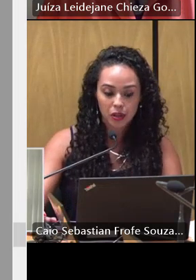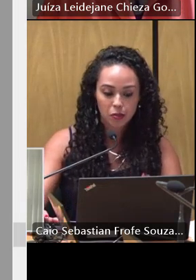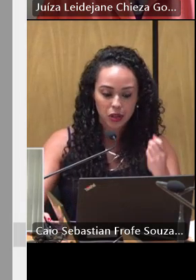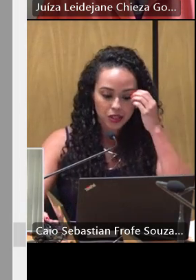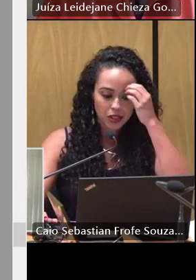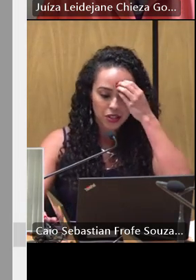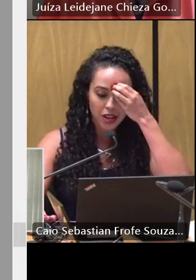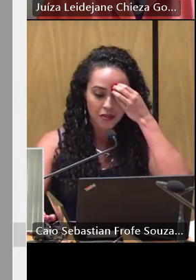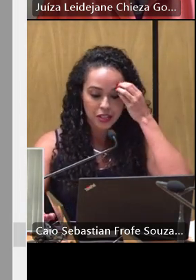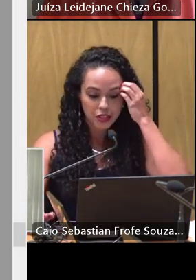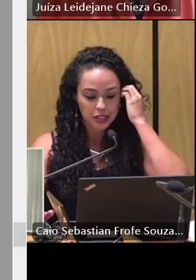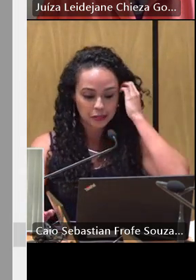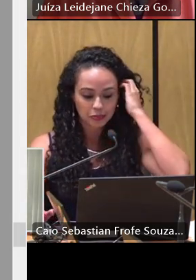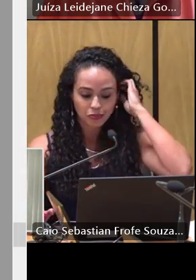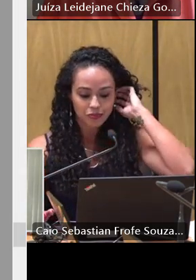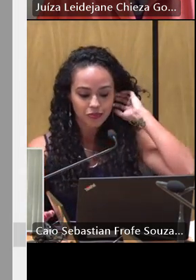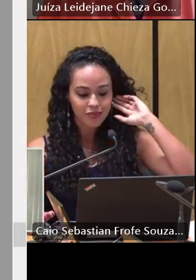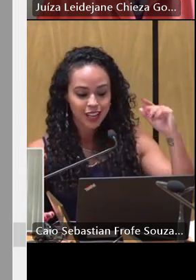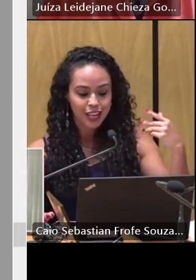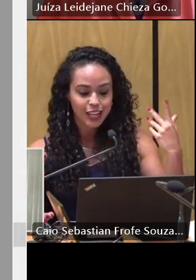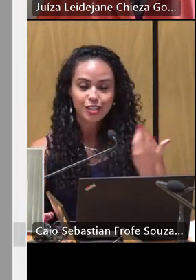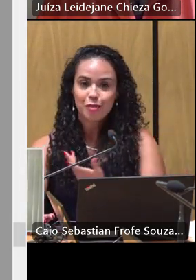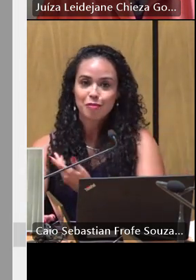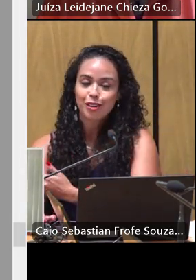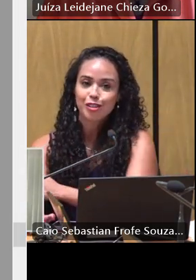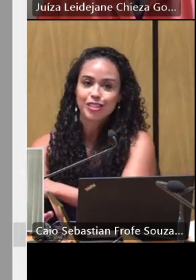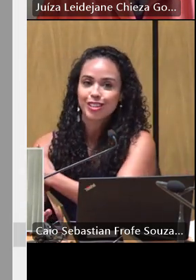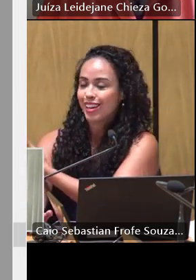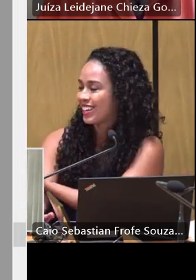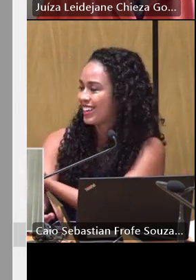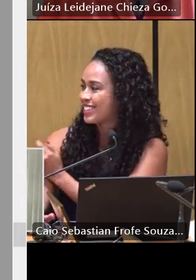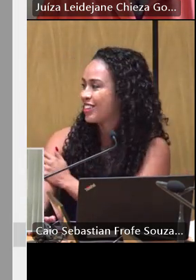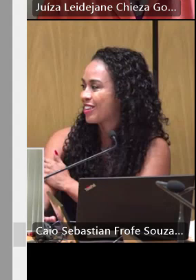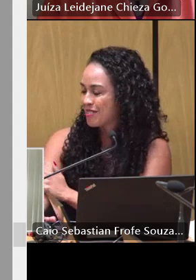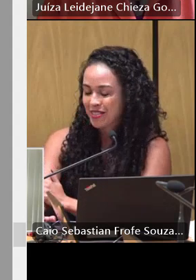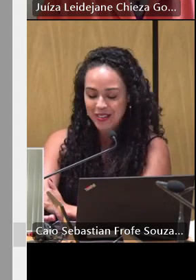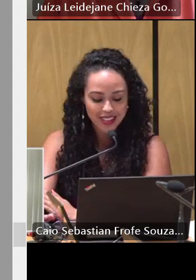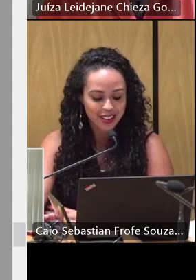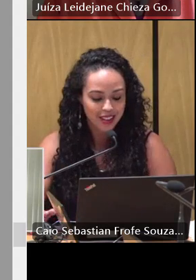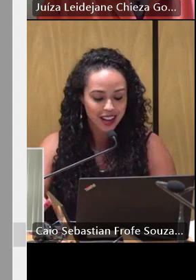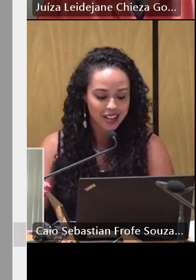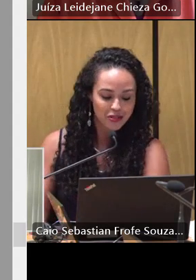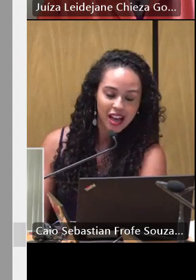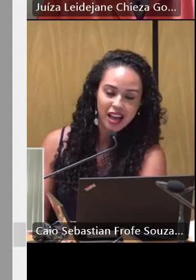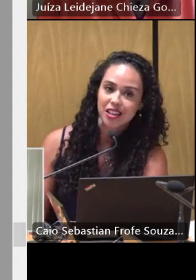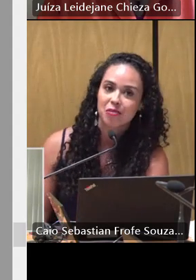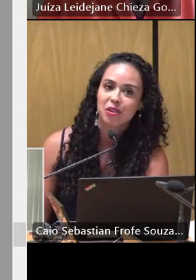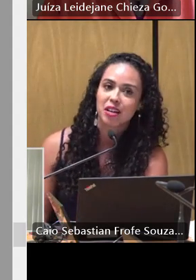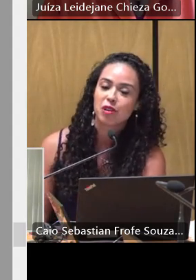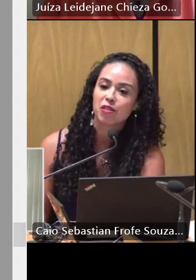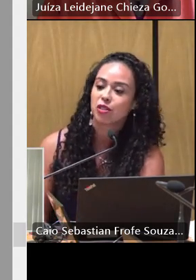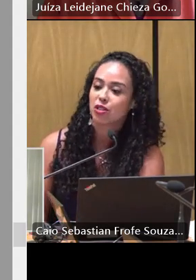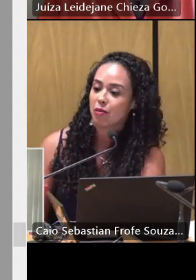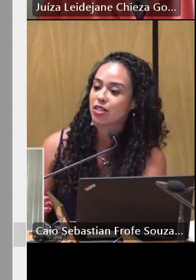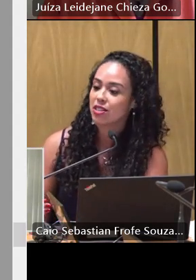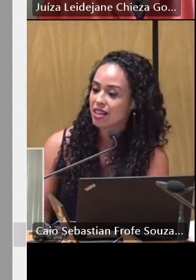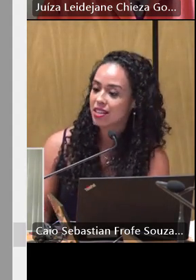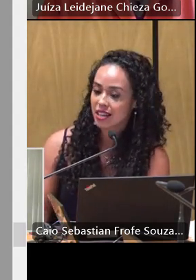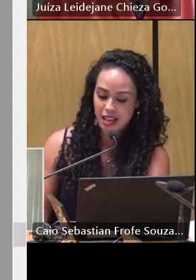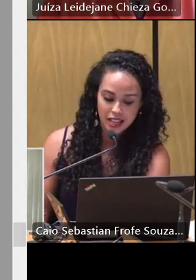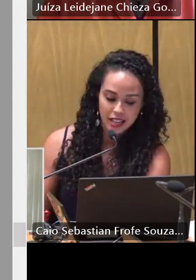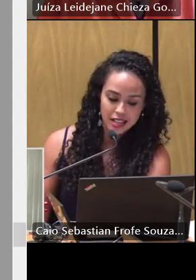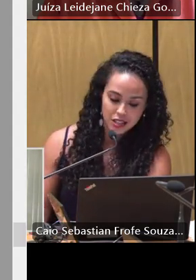é muito importante a gente refletir né e a di Jamila Quando a senhora comentou né do lard de fala de Jamila Ribeiro vai justamente